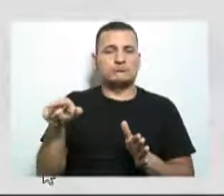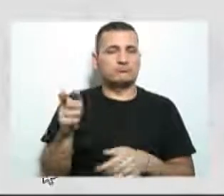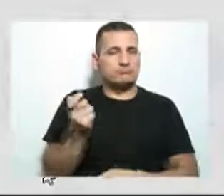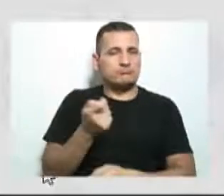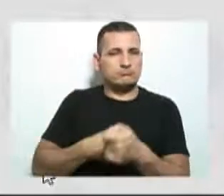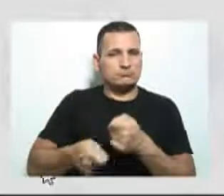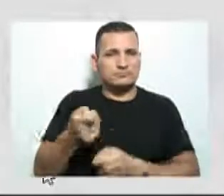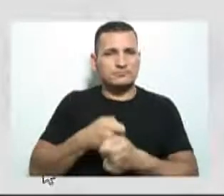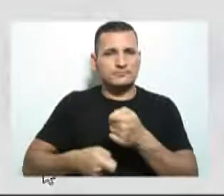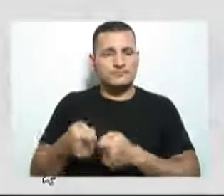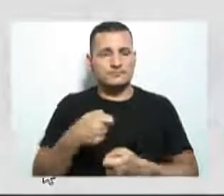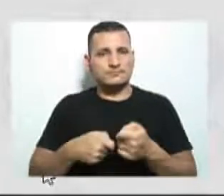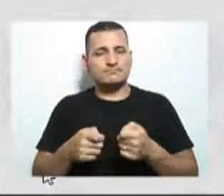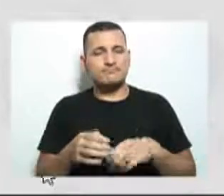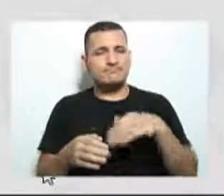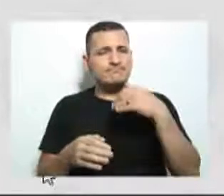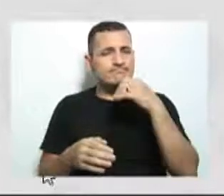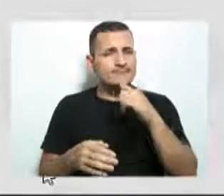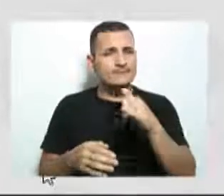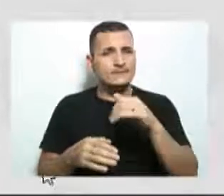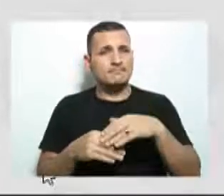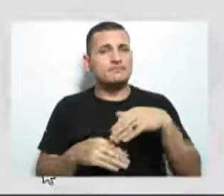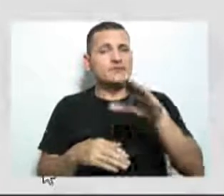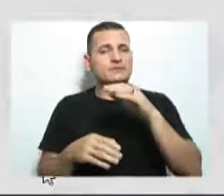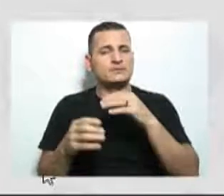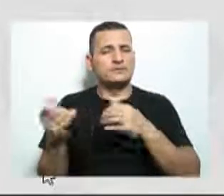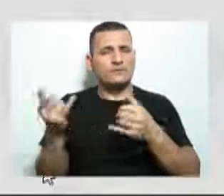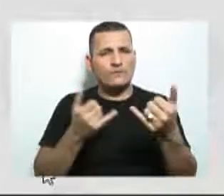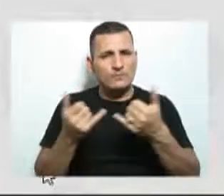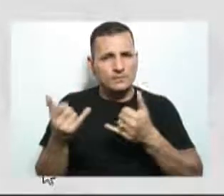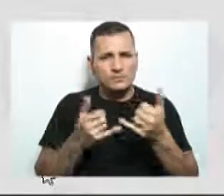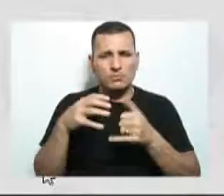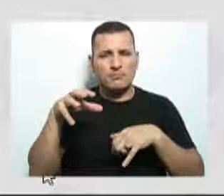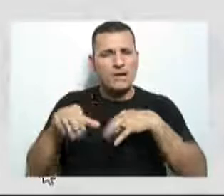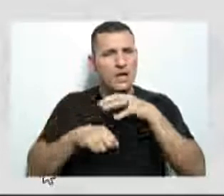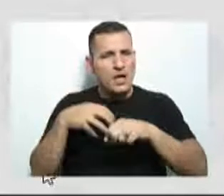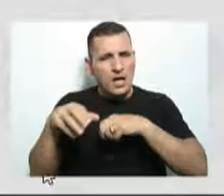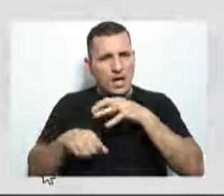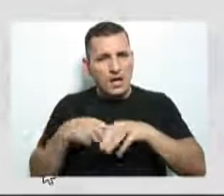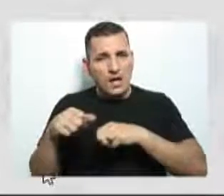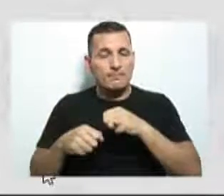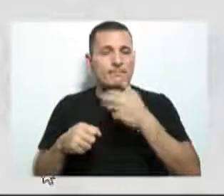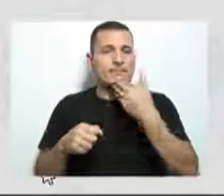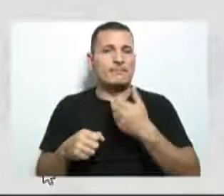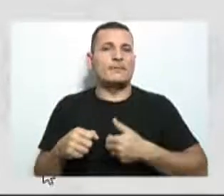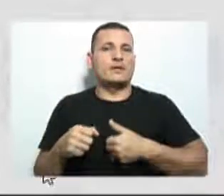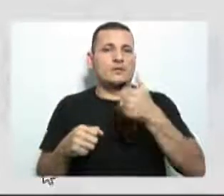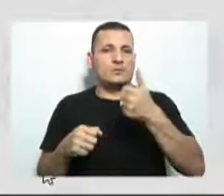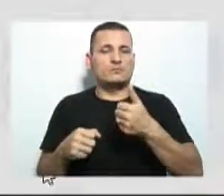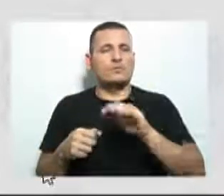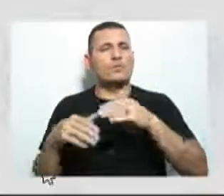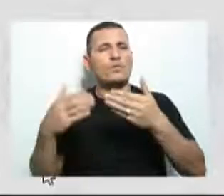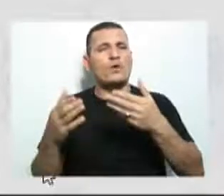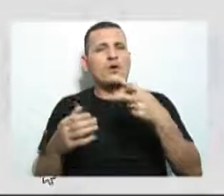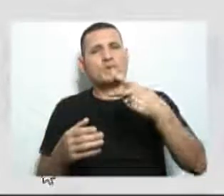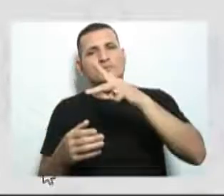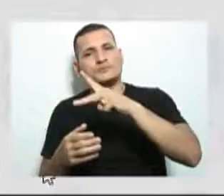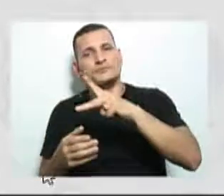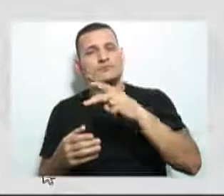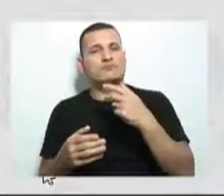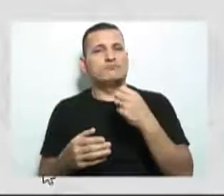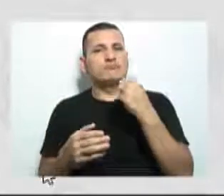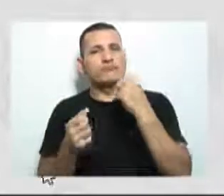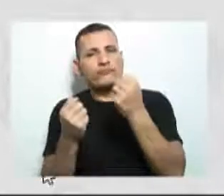ok? Quanto mais informações você souber, melhor será. Quais são seus pontos